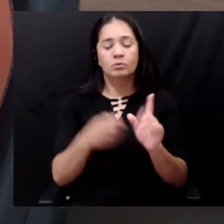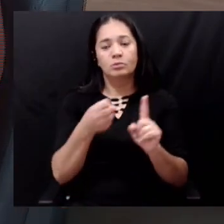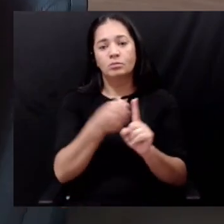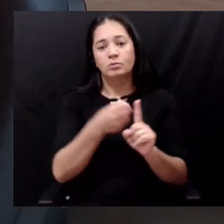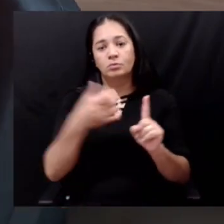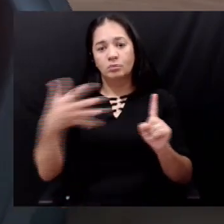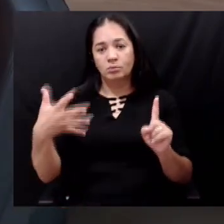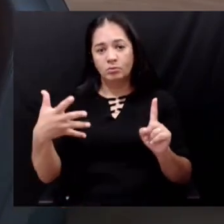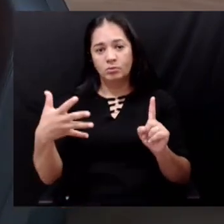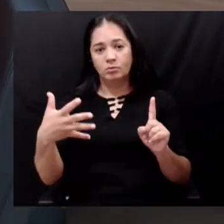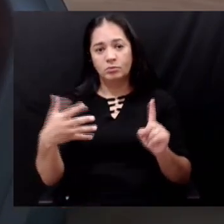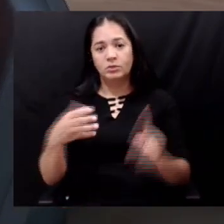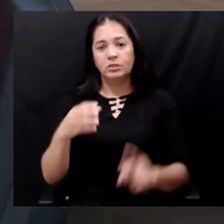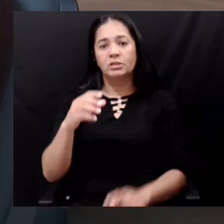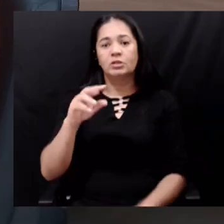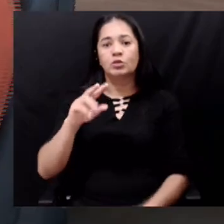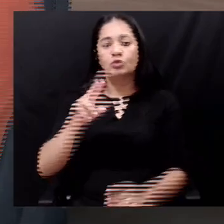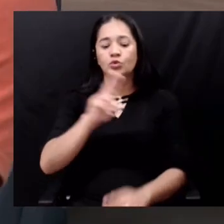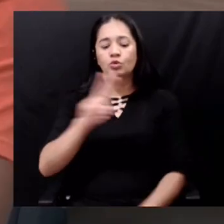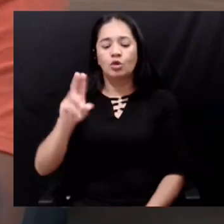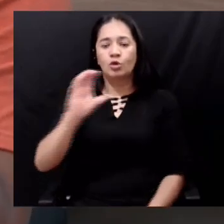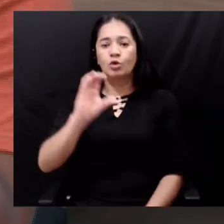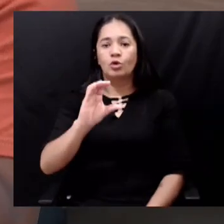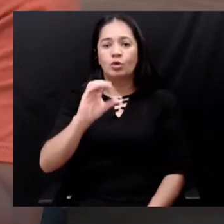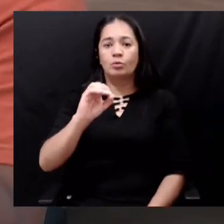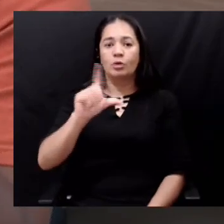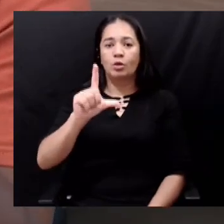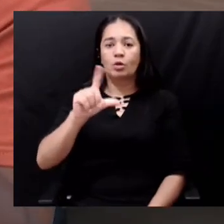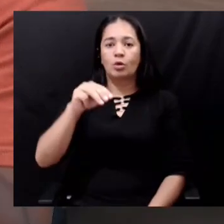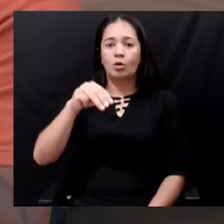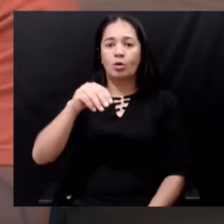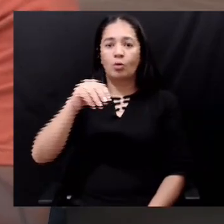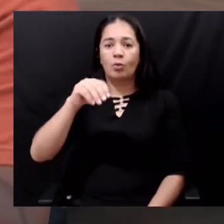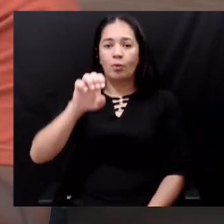Colmeias, que a Joseli é uma das coordenadoras, está aqui presente,